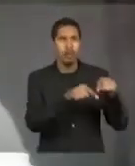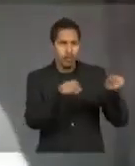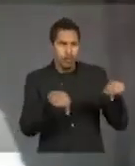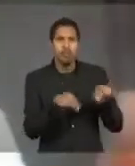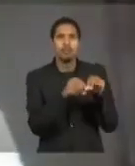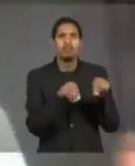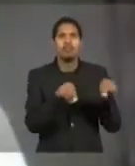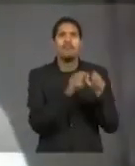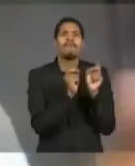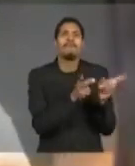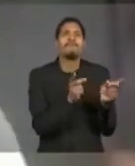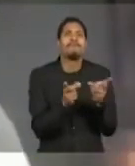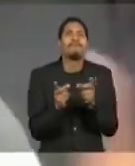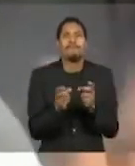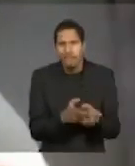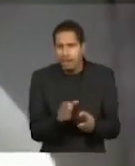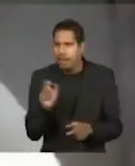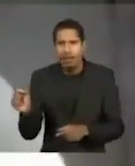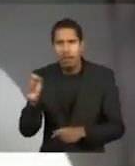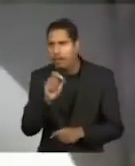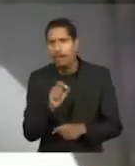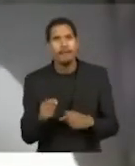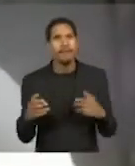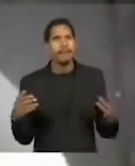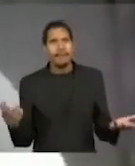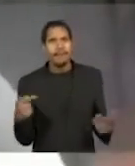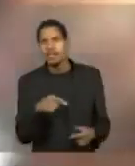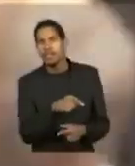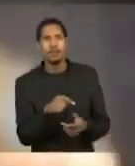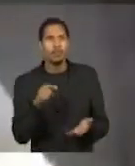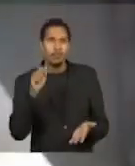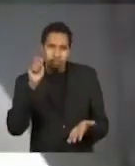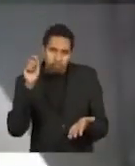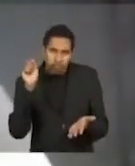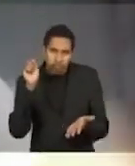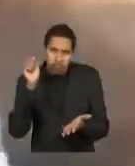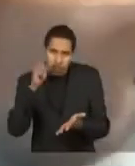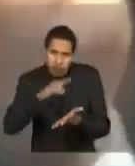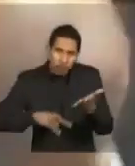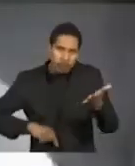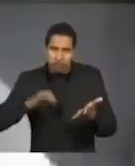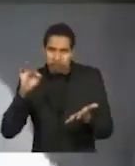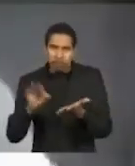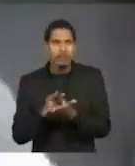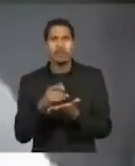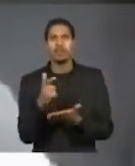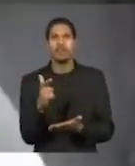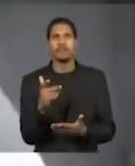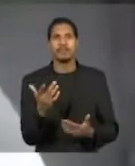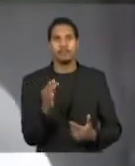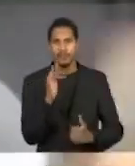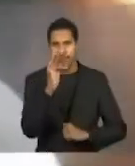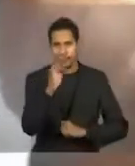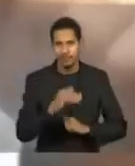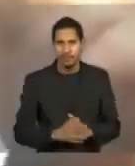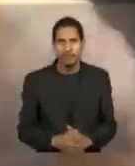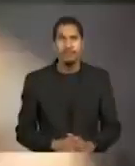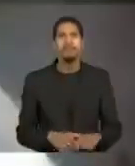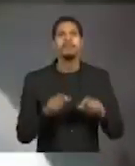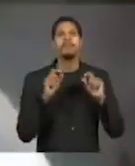e vendam para pessoas que nunca terão o título dessas terras. E, por cima disso, com a derrubada dessas